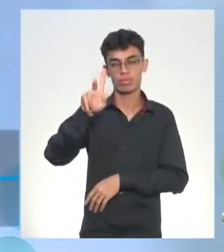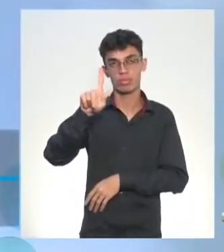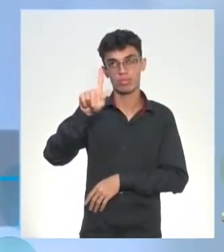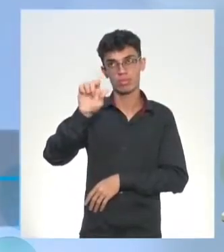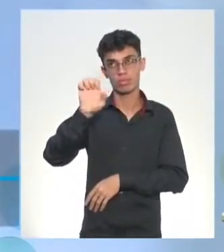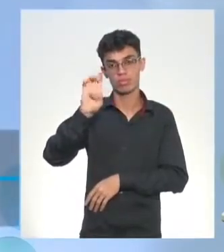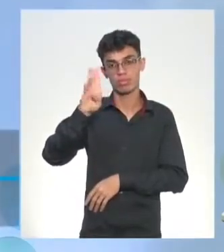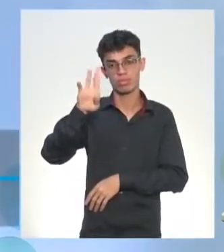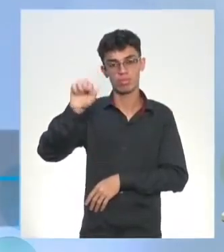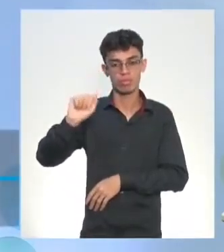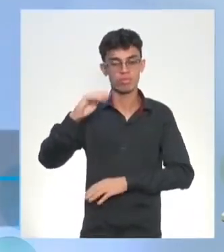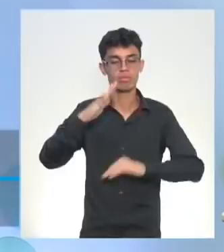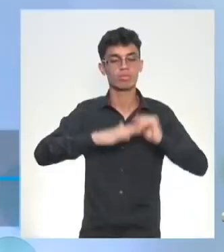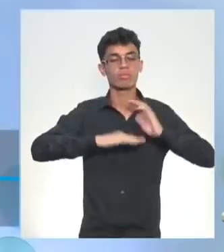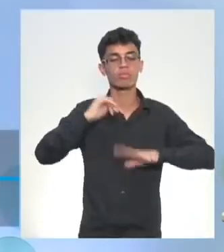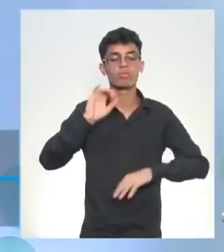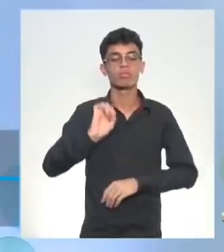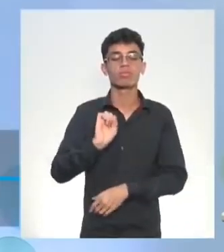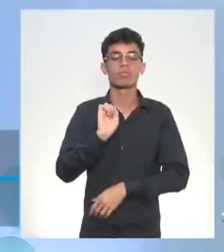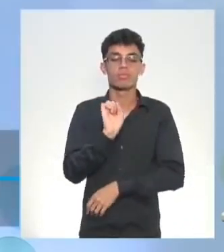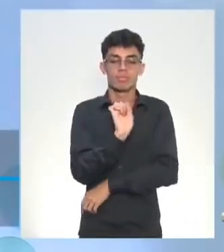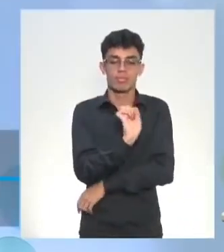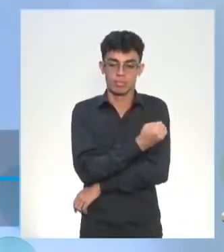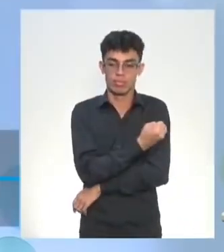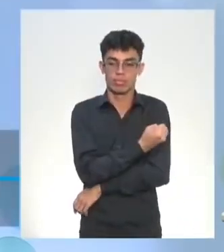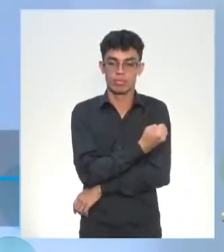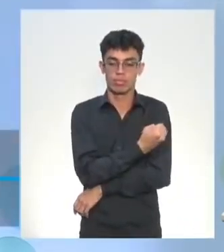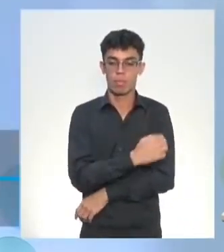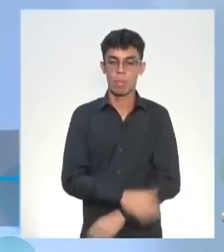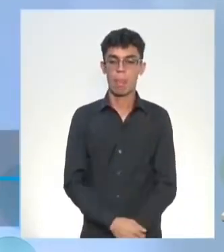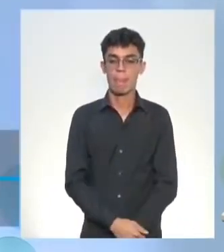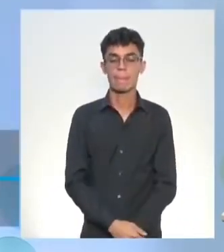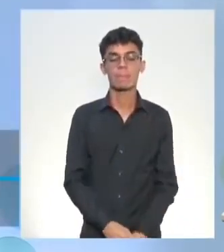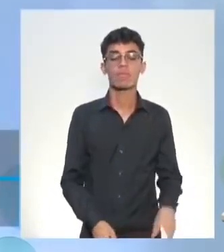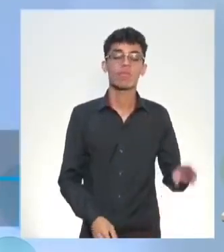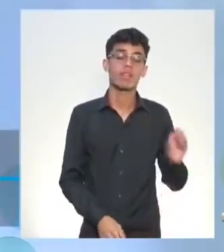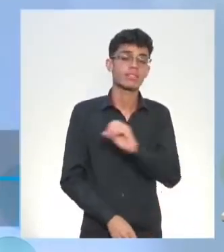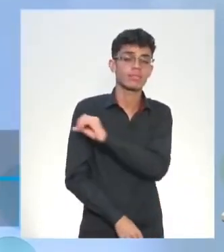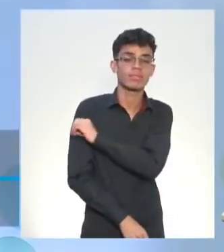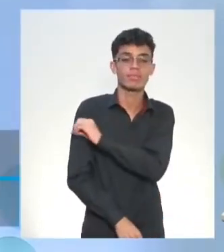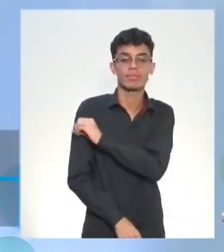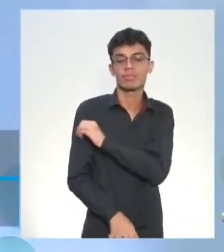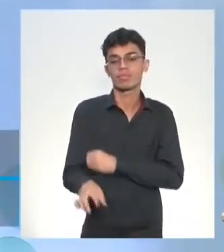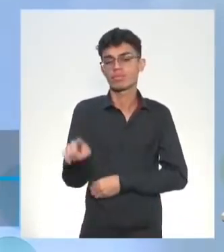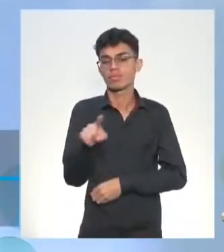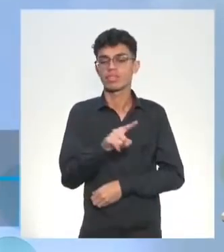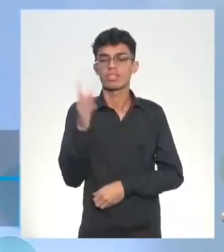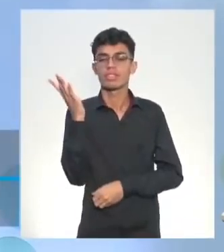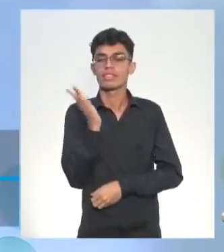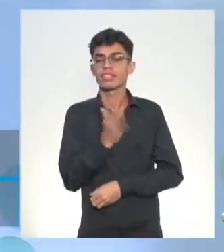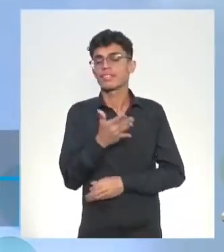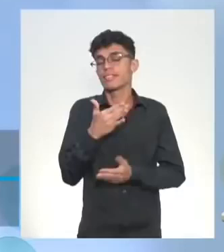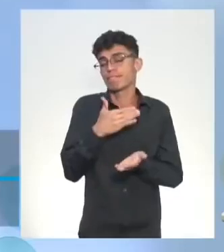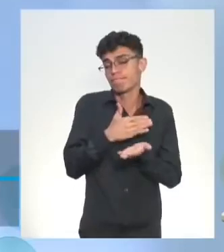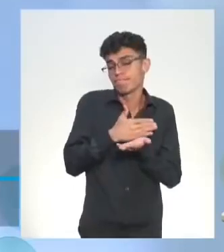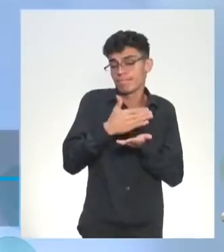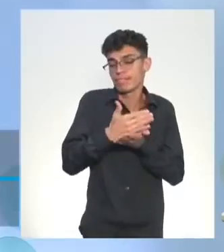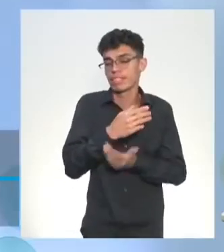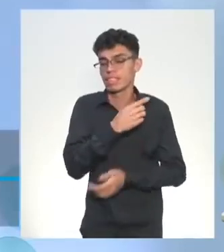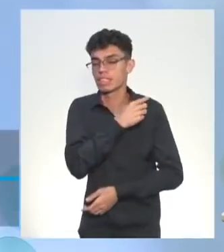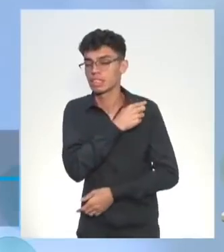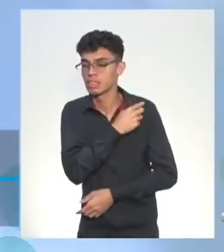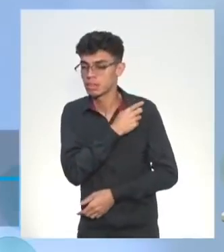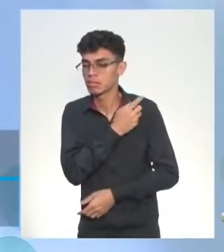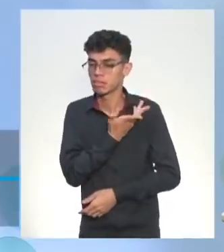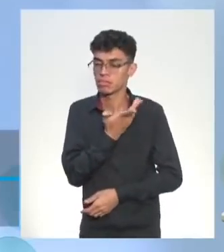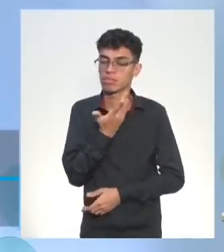uma habilidade que é do 8º ano, só que o nosso tratamento vai ser de 9º ano, como se vocês fossem já um pré-ensino médio, tá certo?